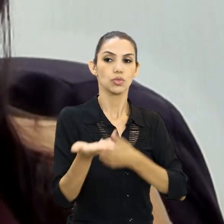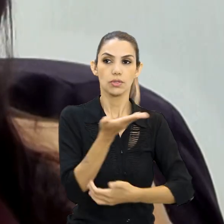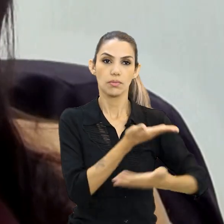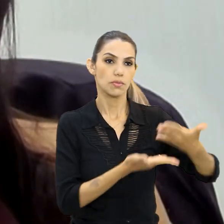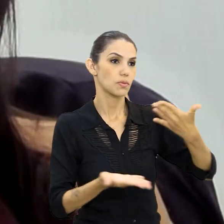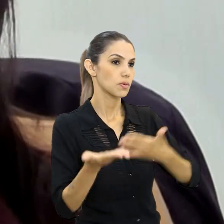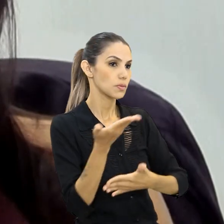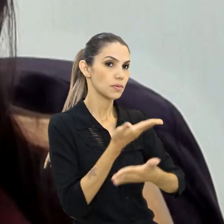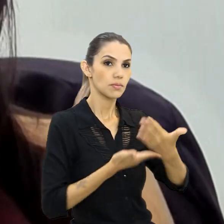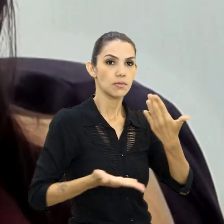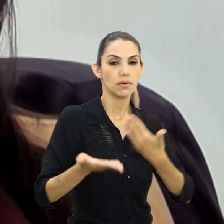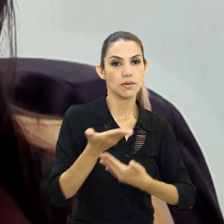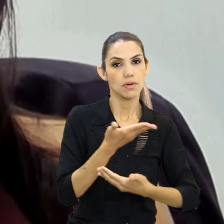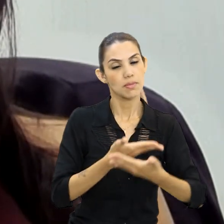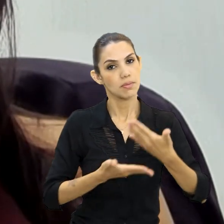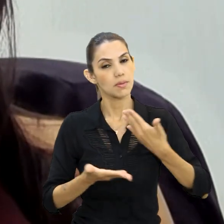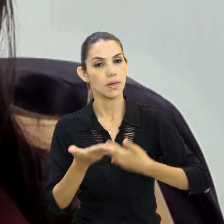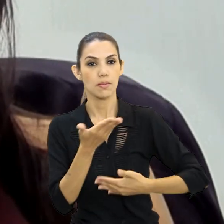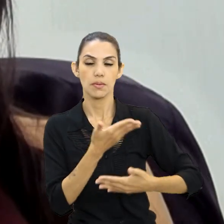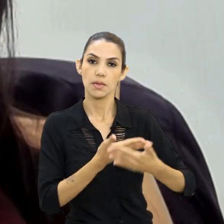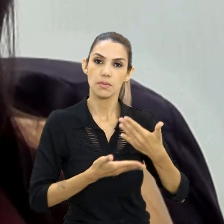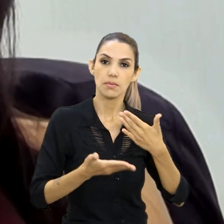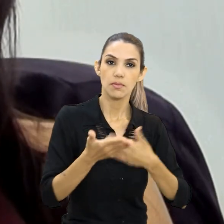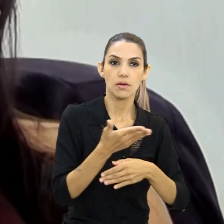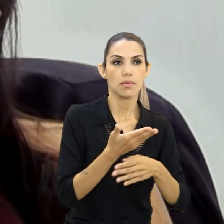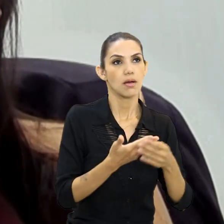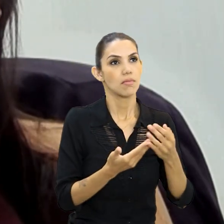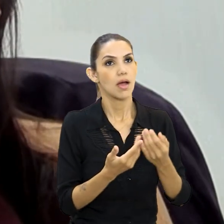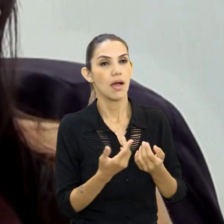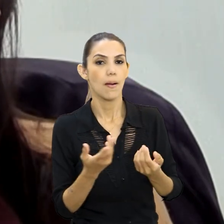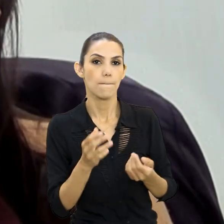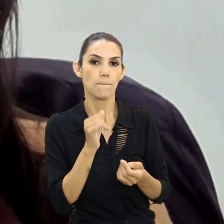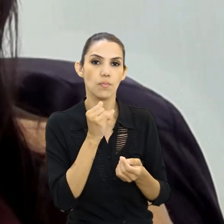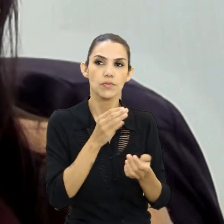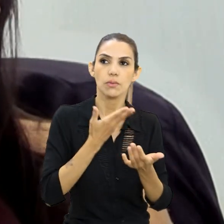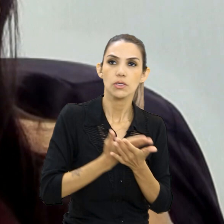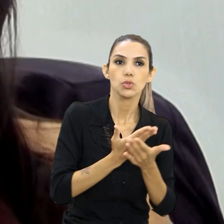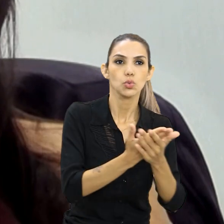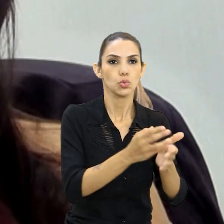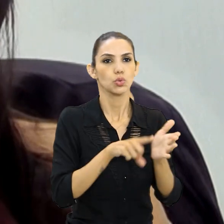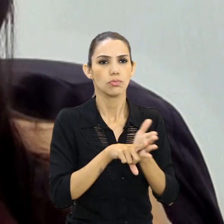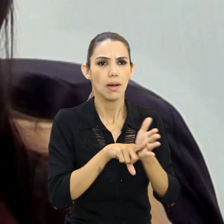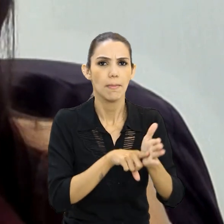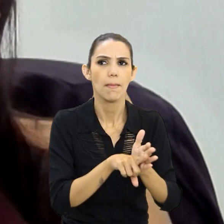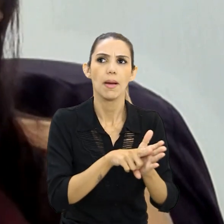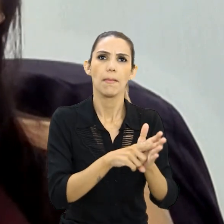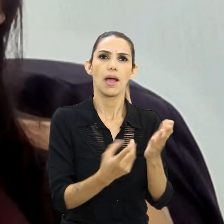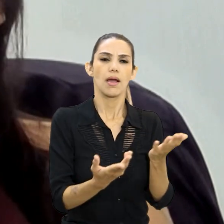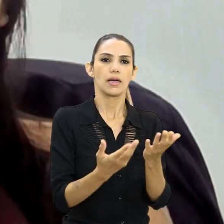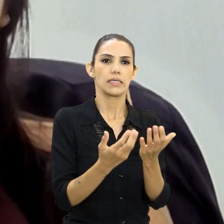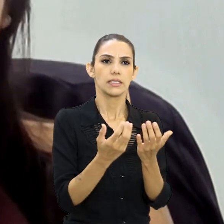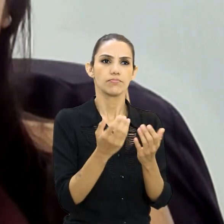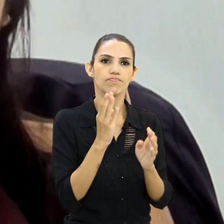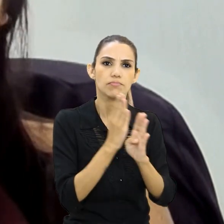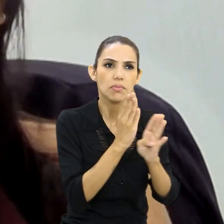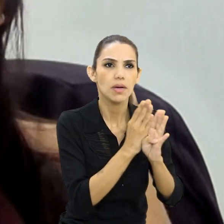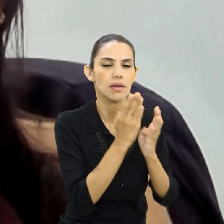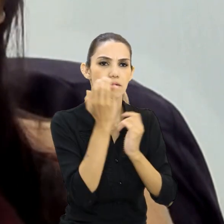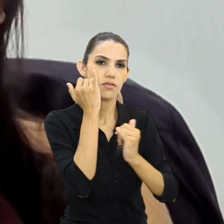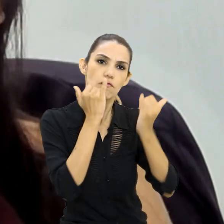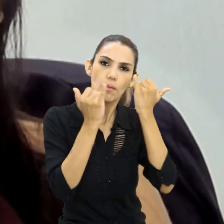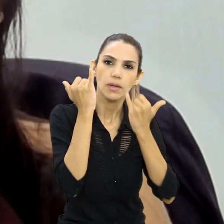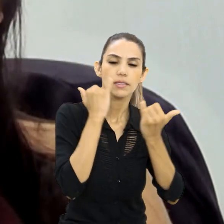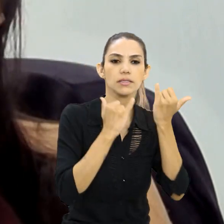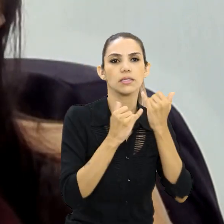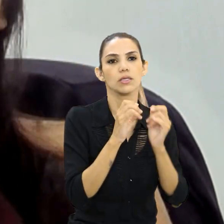tentando produzir, né, informação de qualidade, no sentido de medicamentos de uso